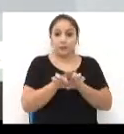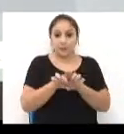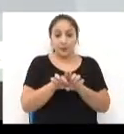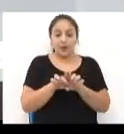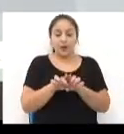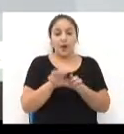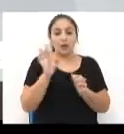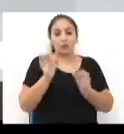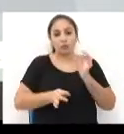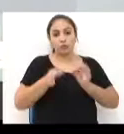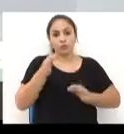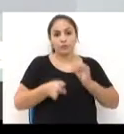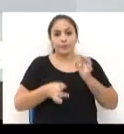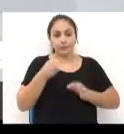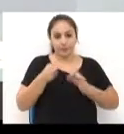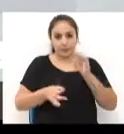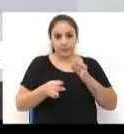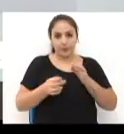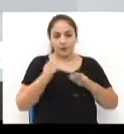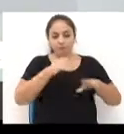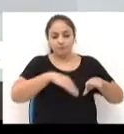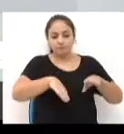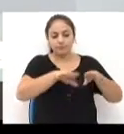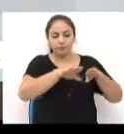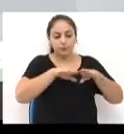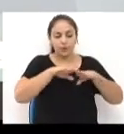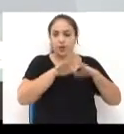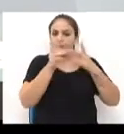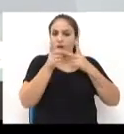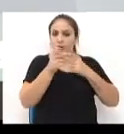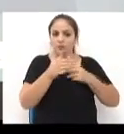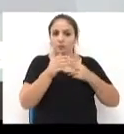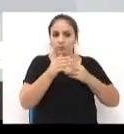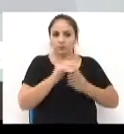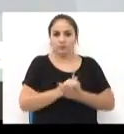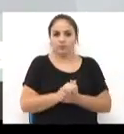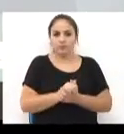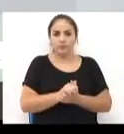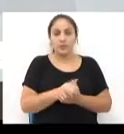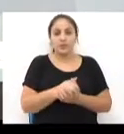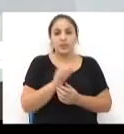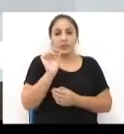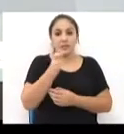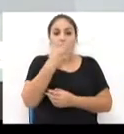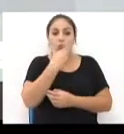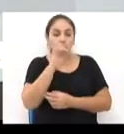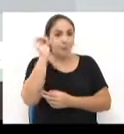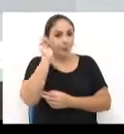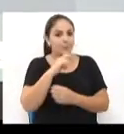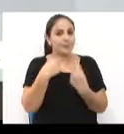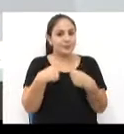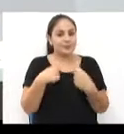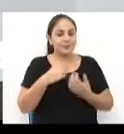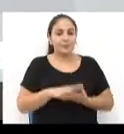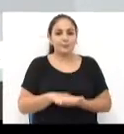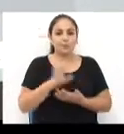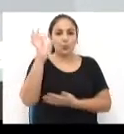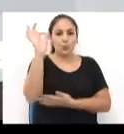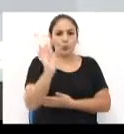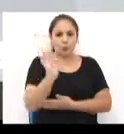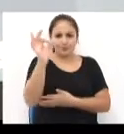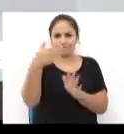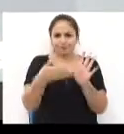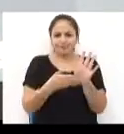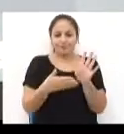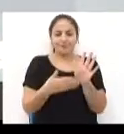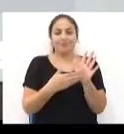o mínimo de justiça, o mínimo de igualdade, o mínimo de equilíbrio que esses homens e mulheres precisam. O